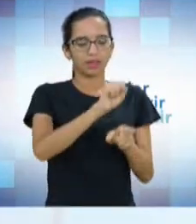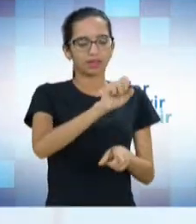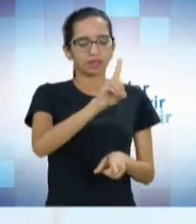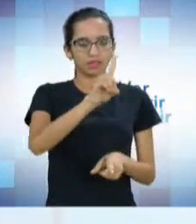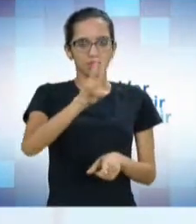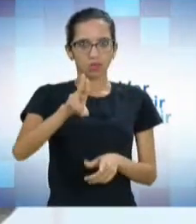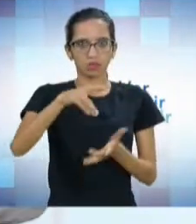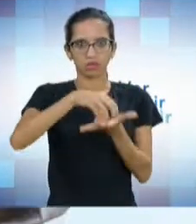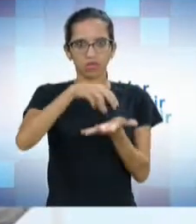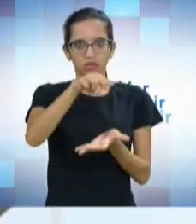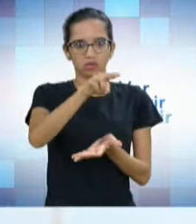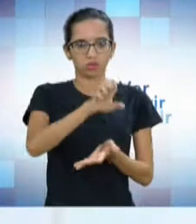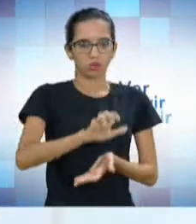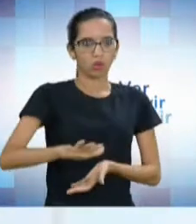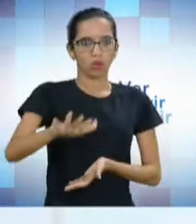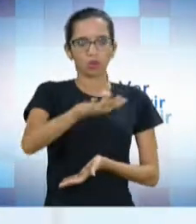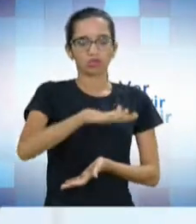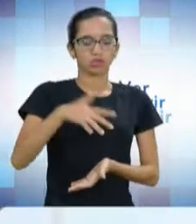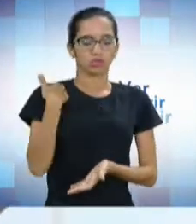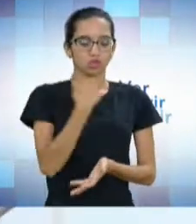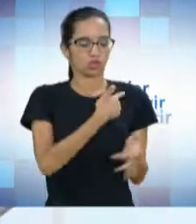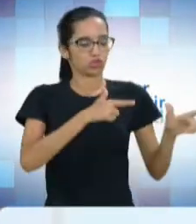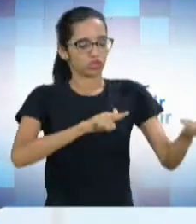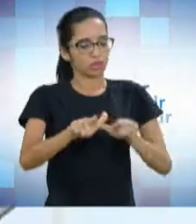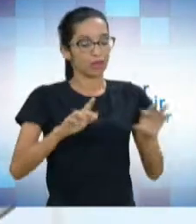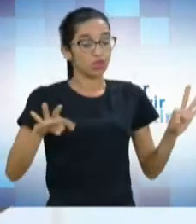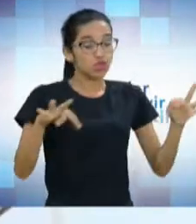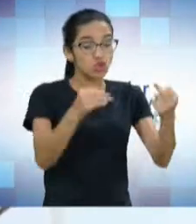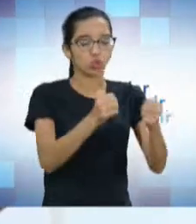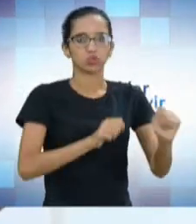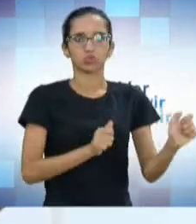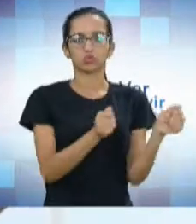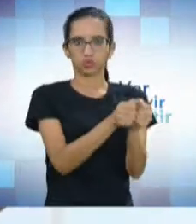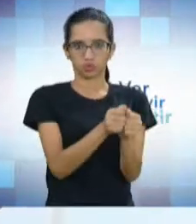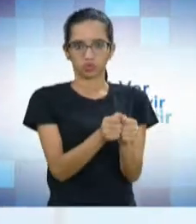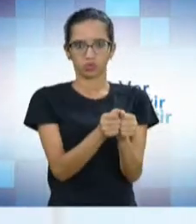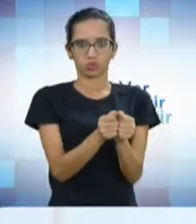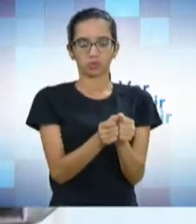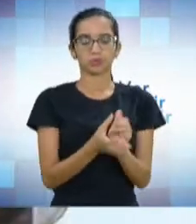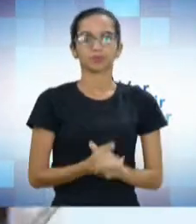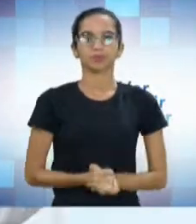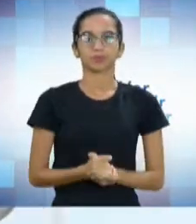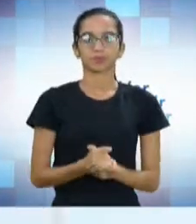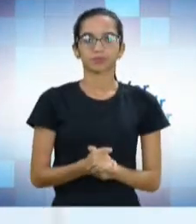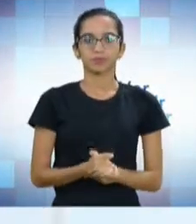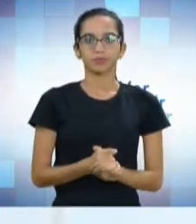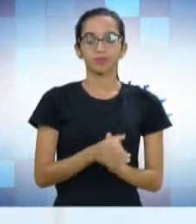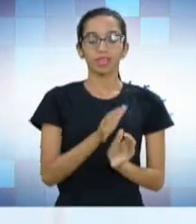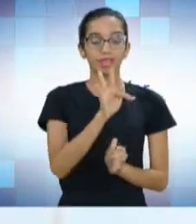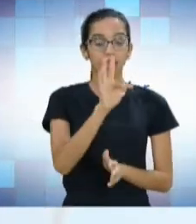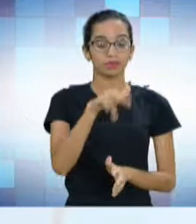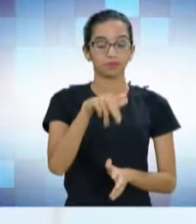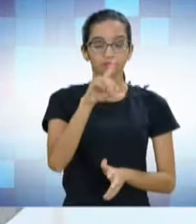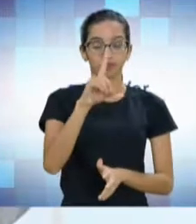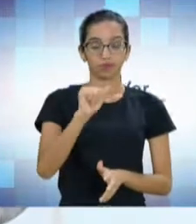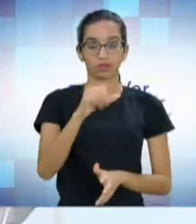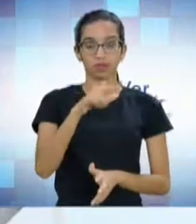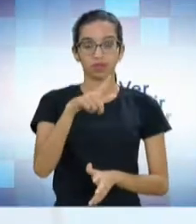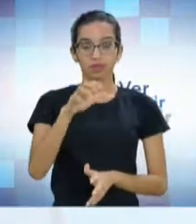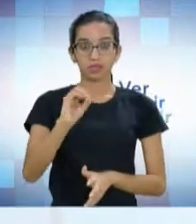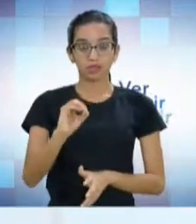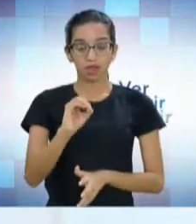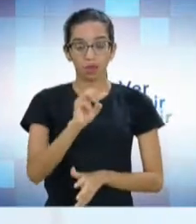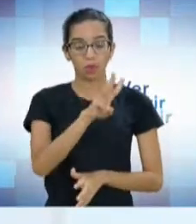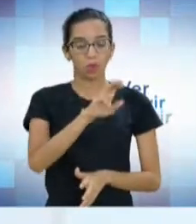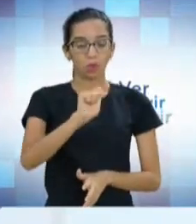parte estamos trabalhando em conjunto ea secretaria de fundação wall ferraz ela está fazendo a